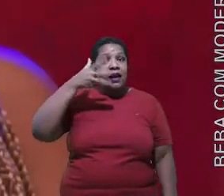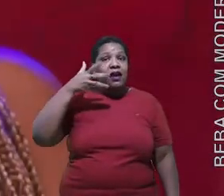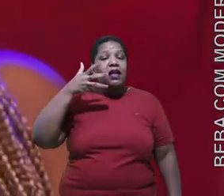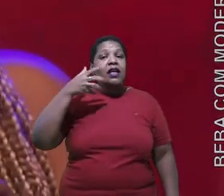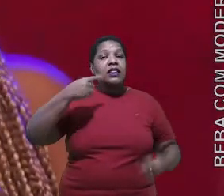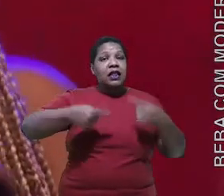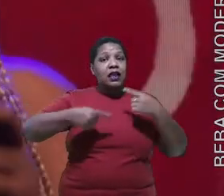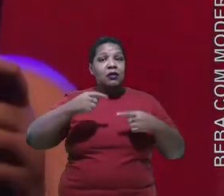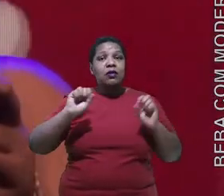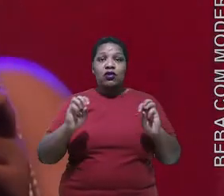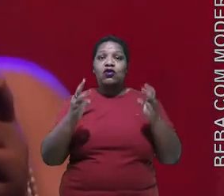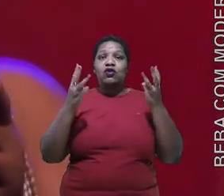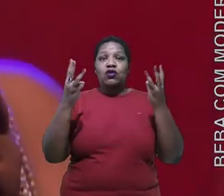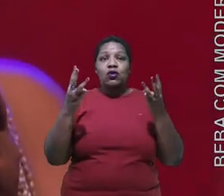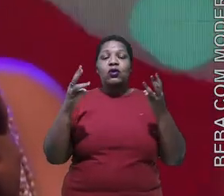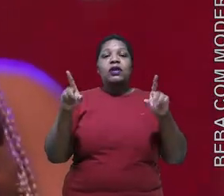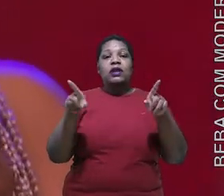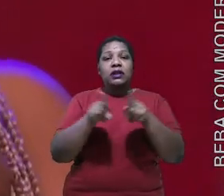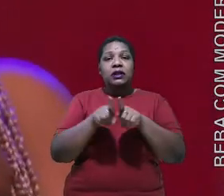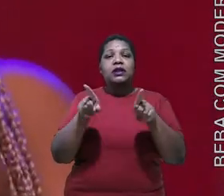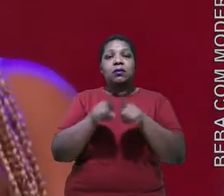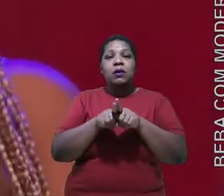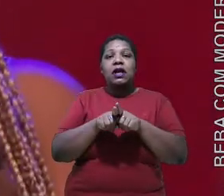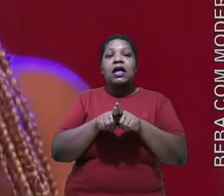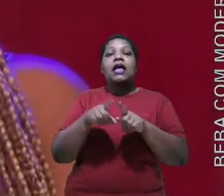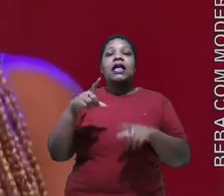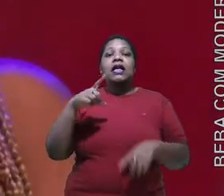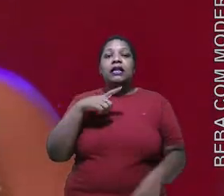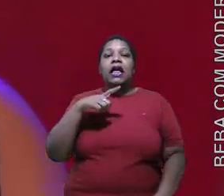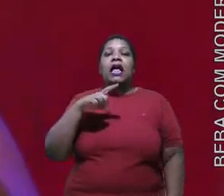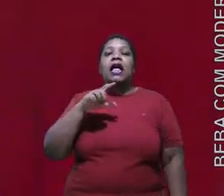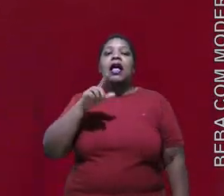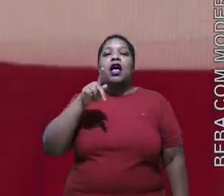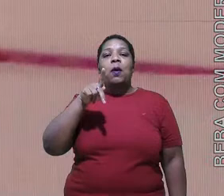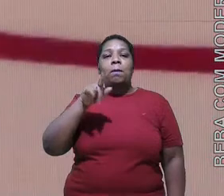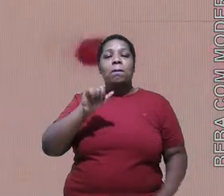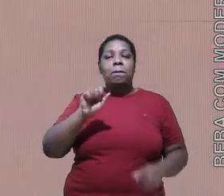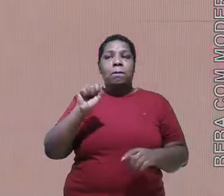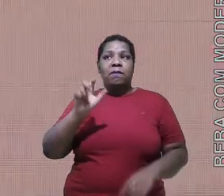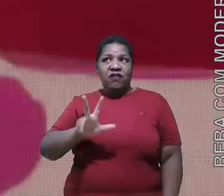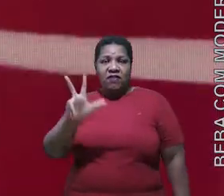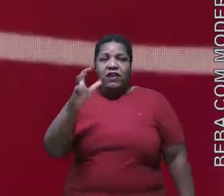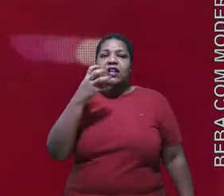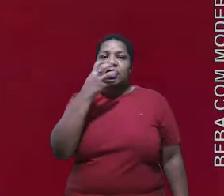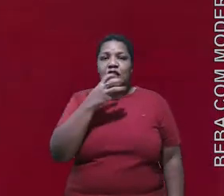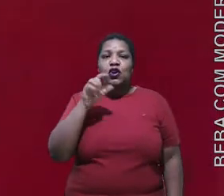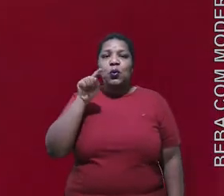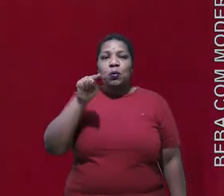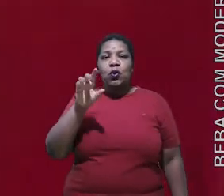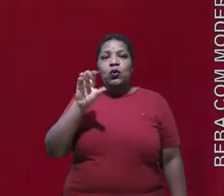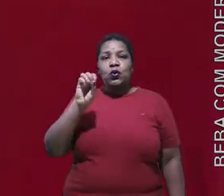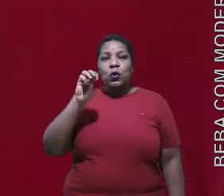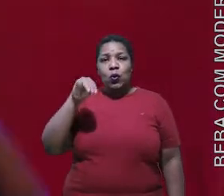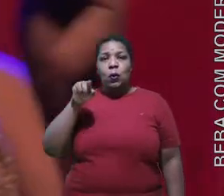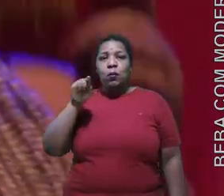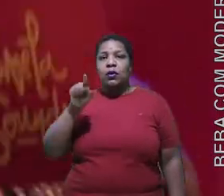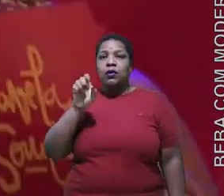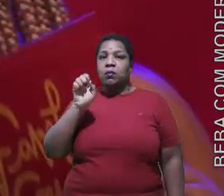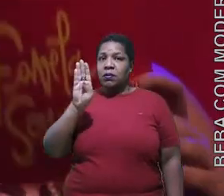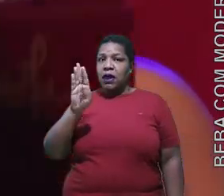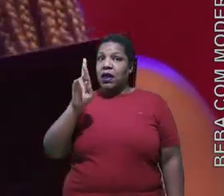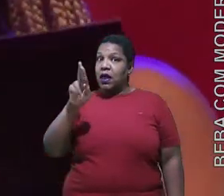no na plataforma favelas autos.com.br então aí você se cadastra lá e aí você recebe nossas notícias